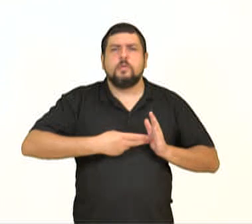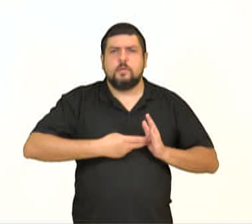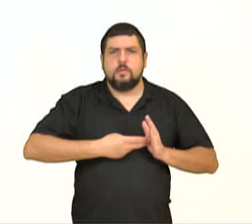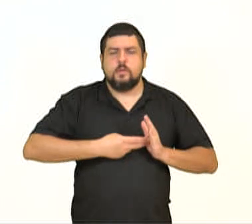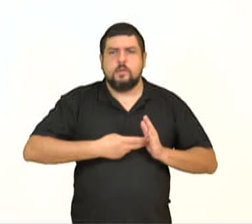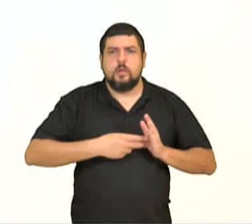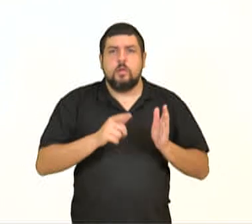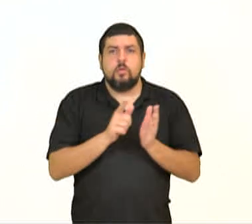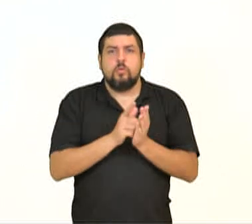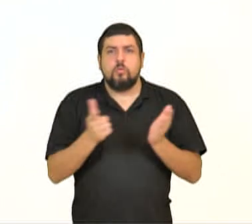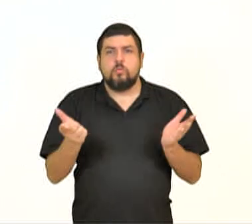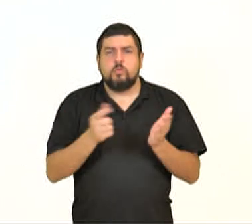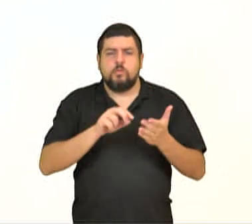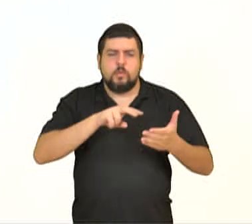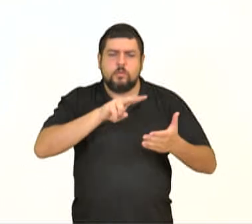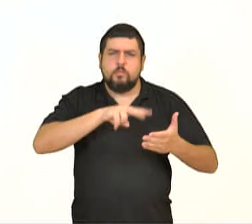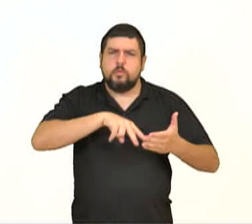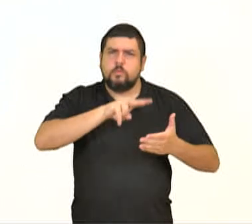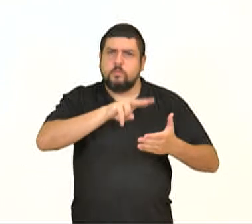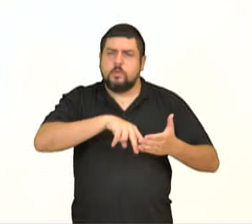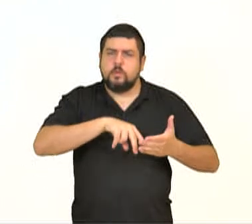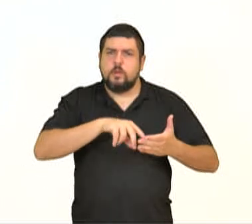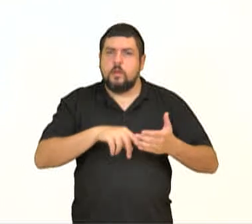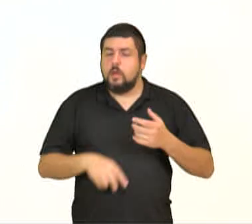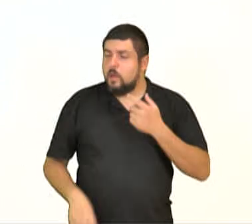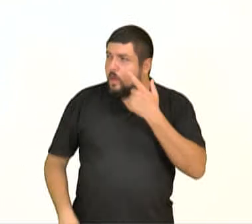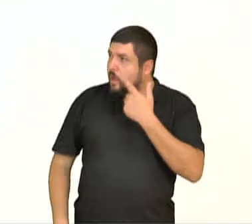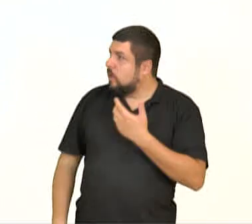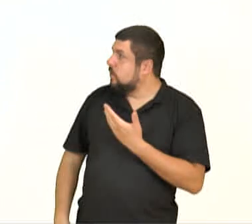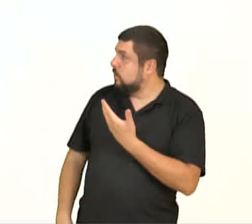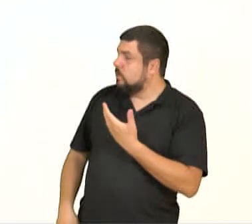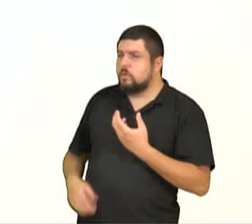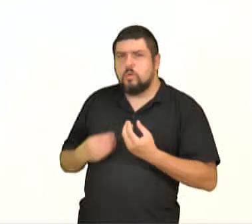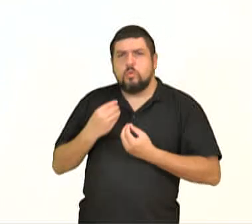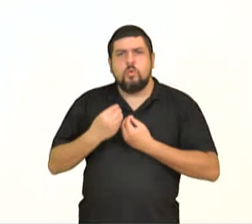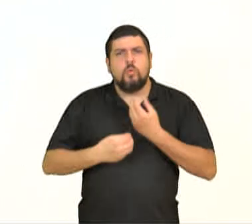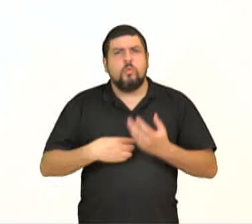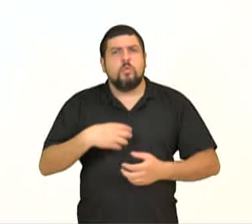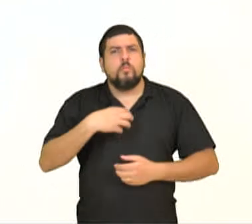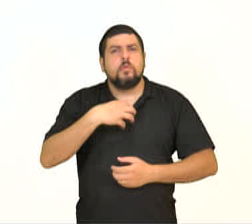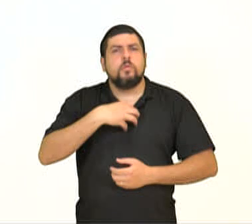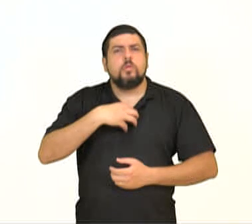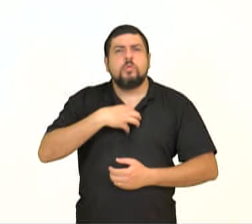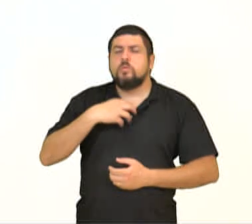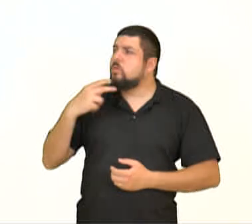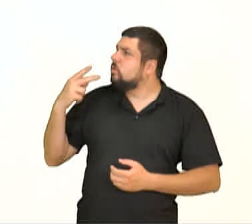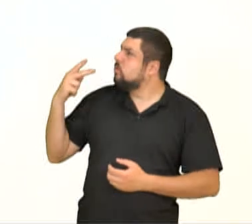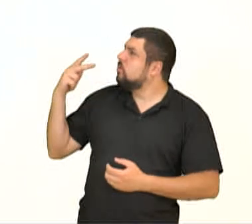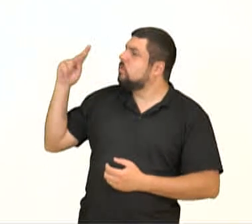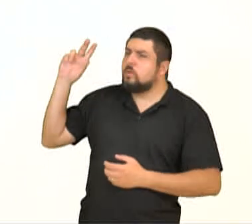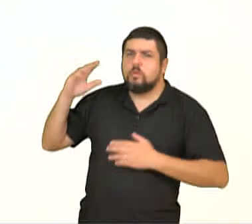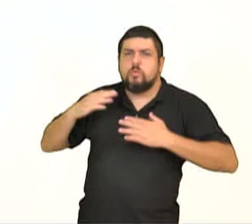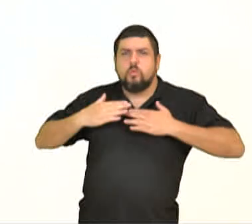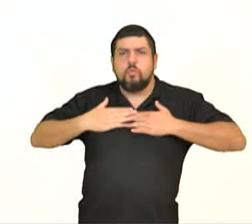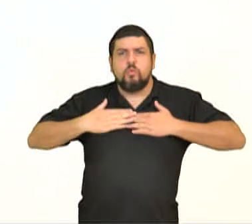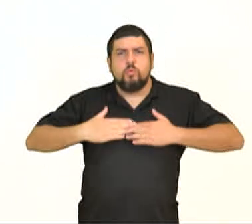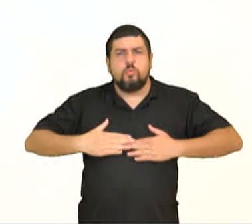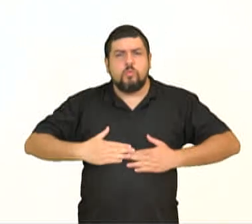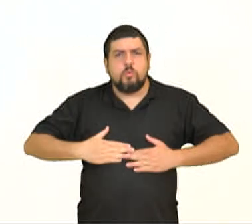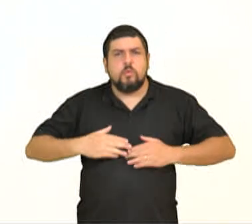não somente os aspectos ali dos personagens, a aparência física, mas